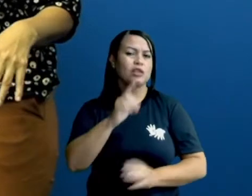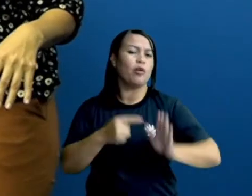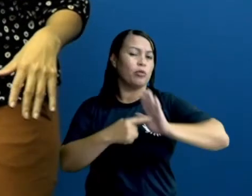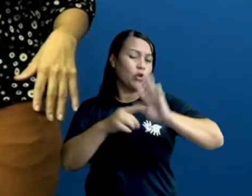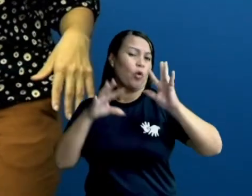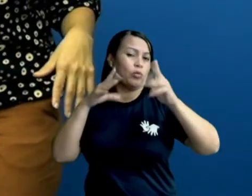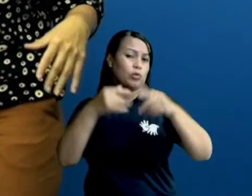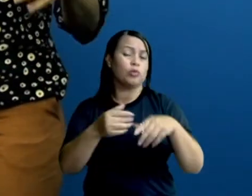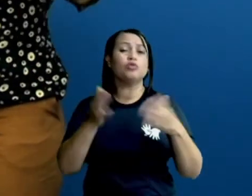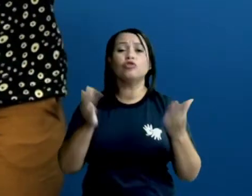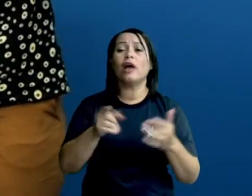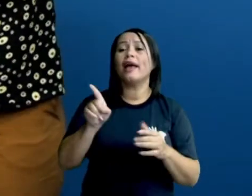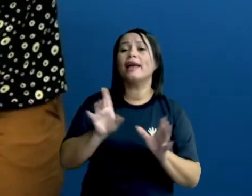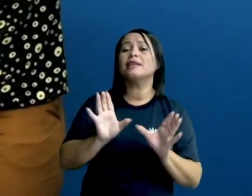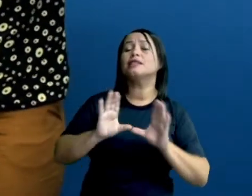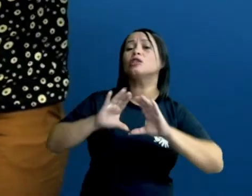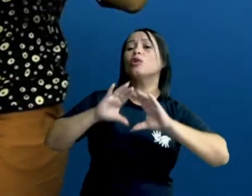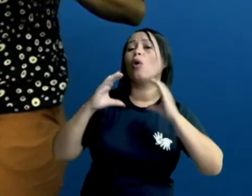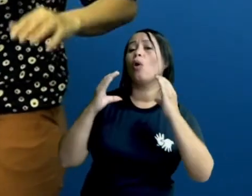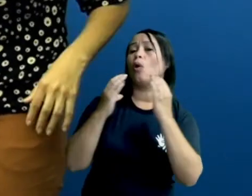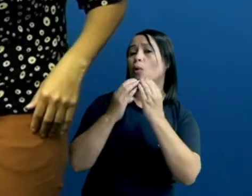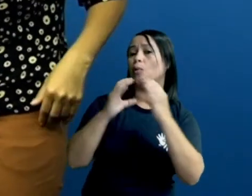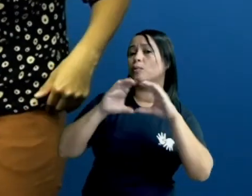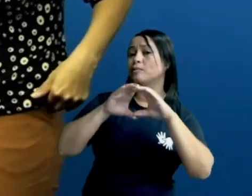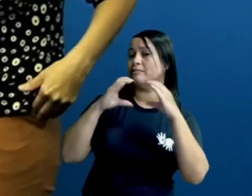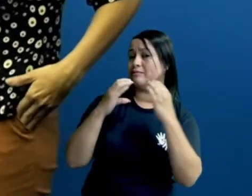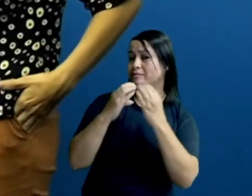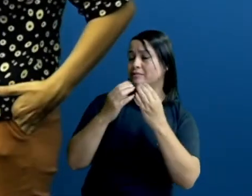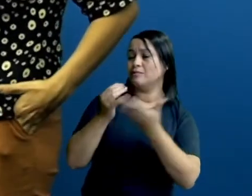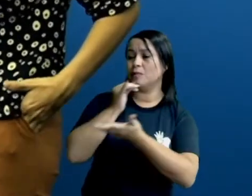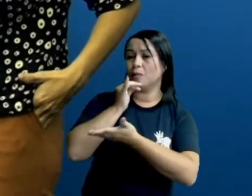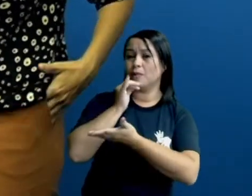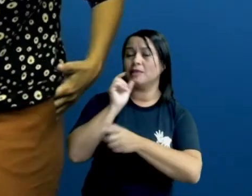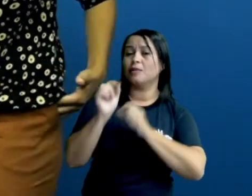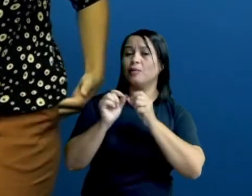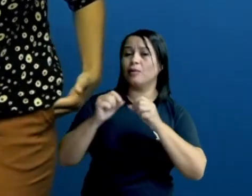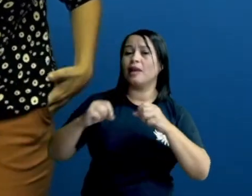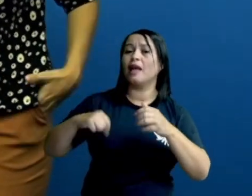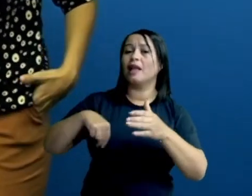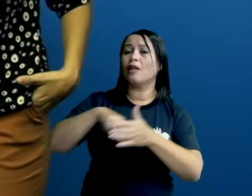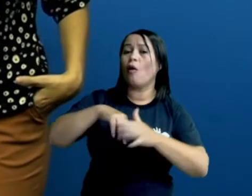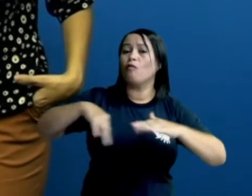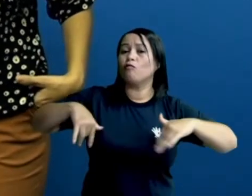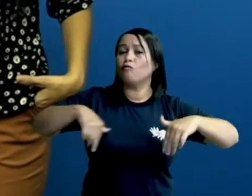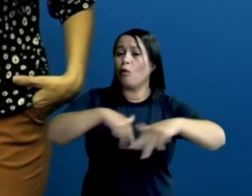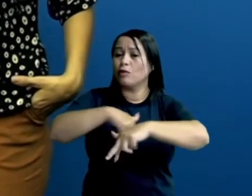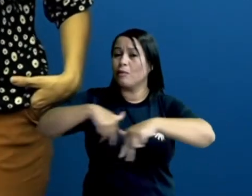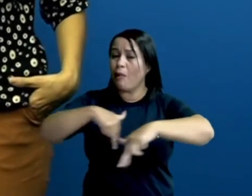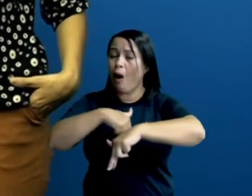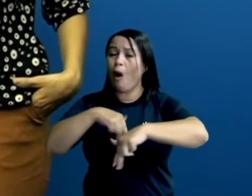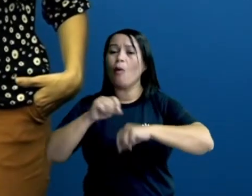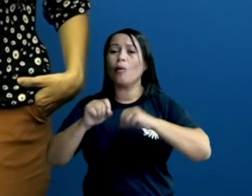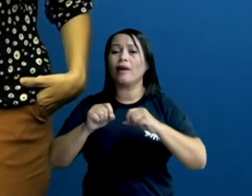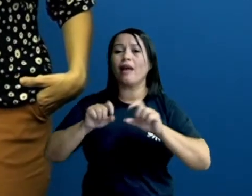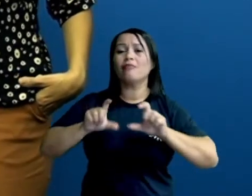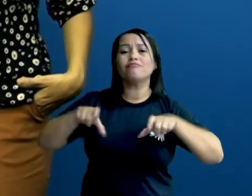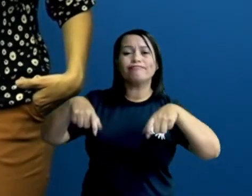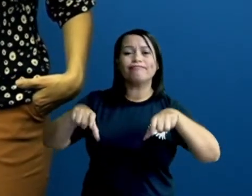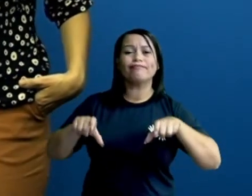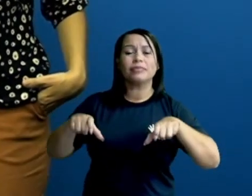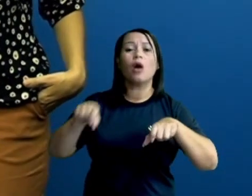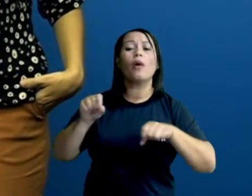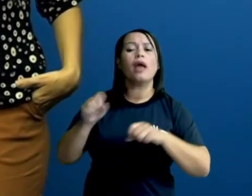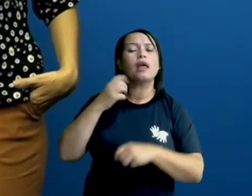de clube, como esse aqui, por exemplo, vai apresentar ou vai tentar despertar em quem ouve